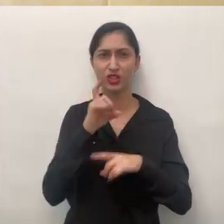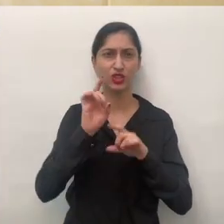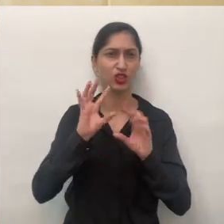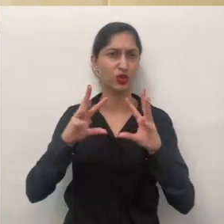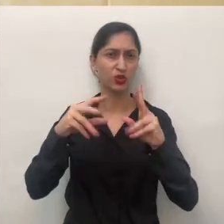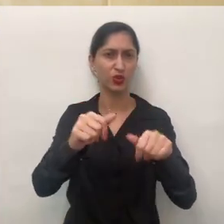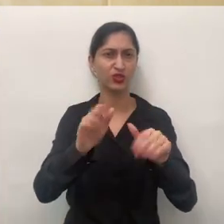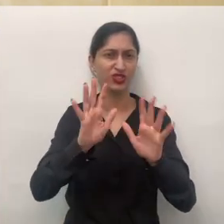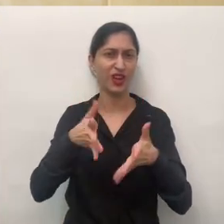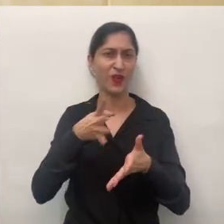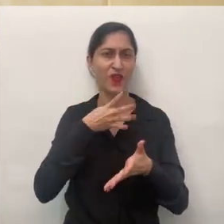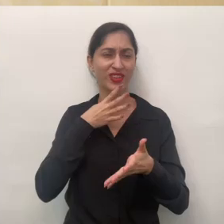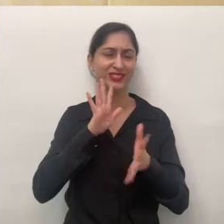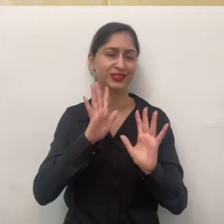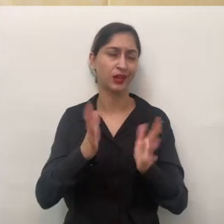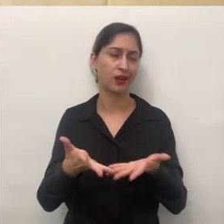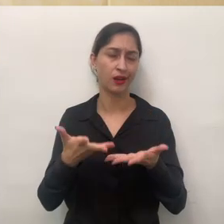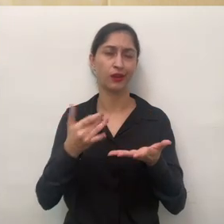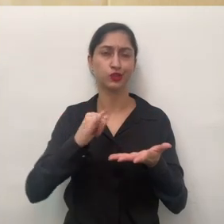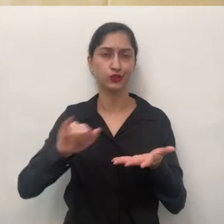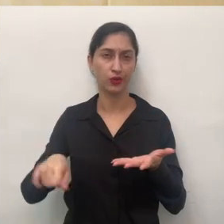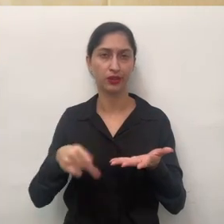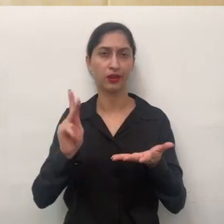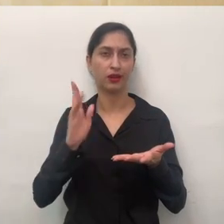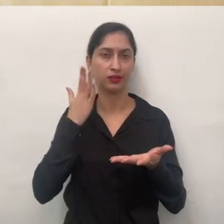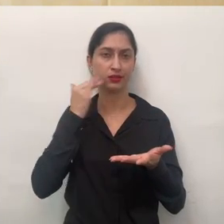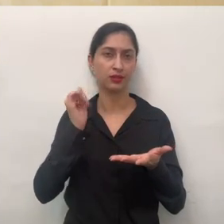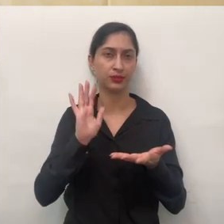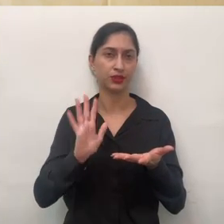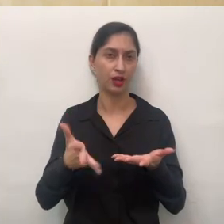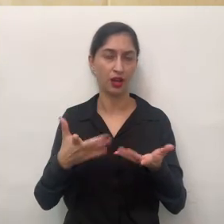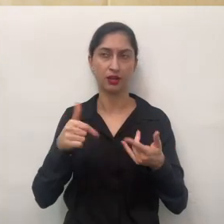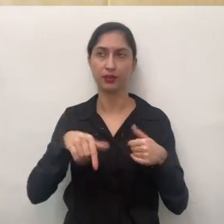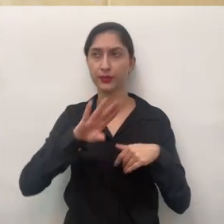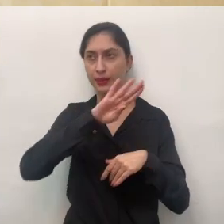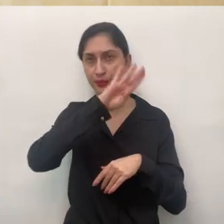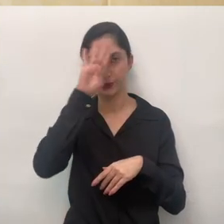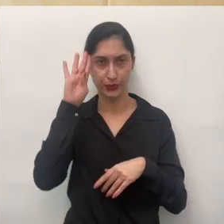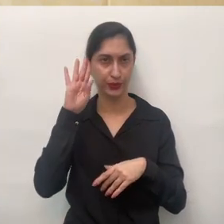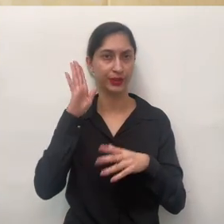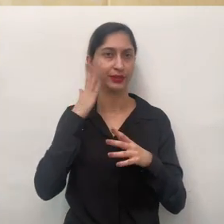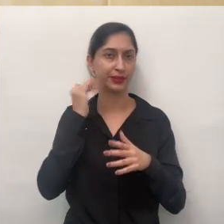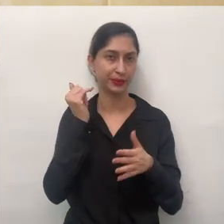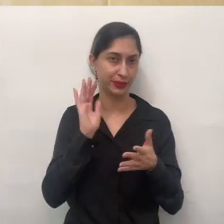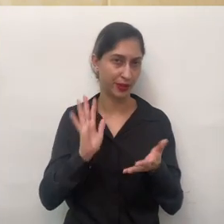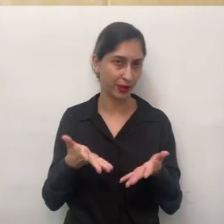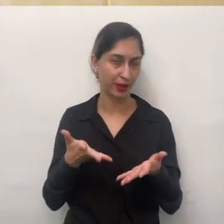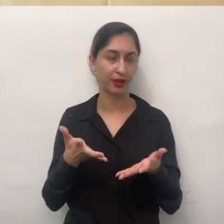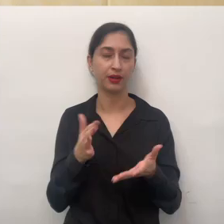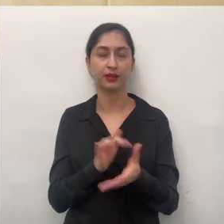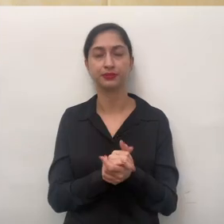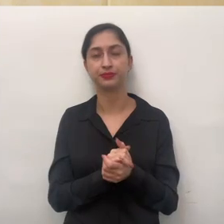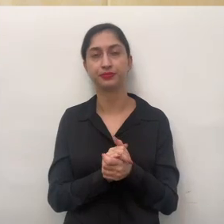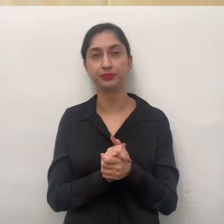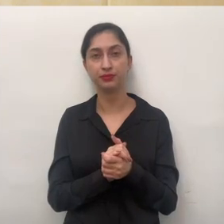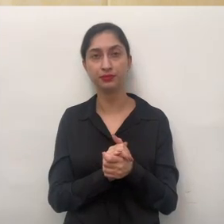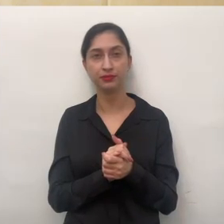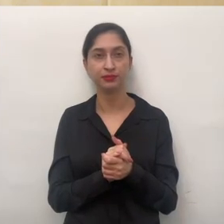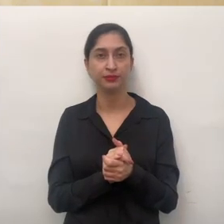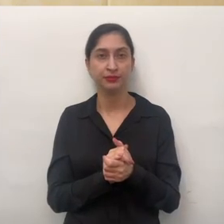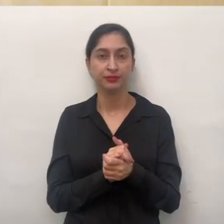história que emana dessa casa, que é o Complexo da Pampulha,